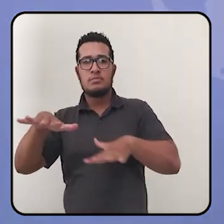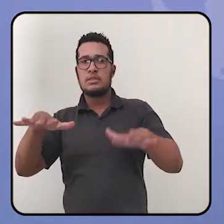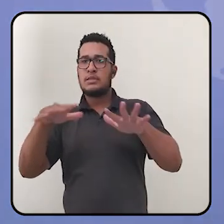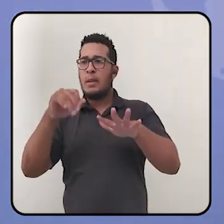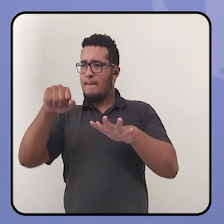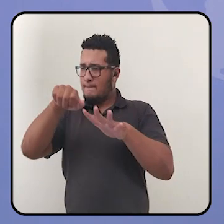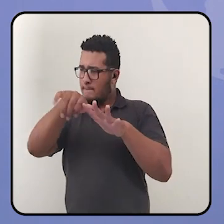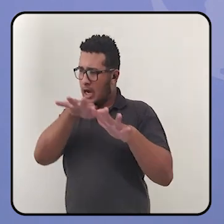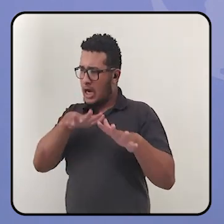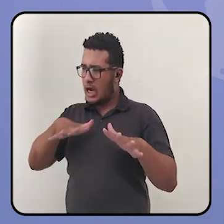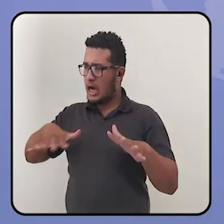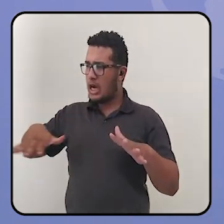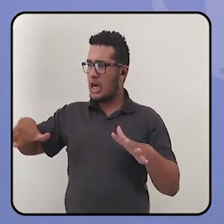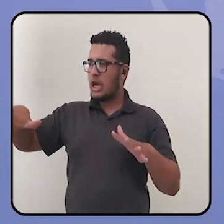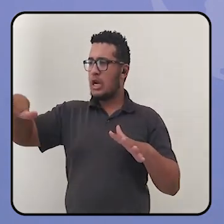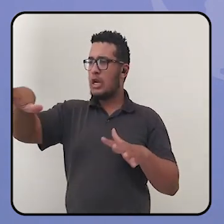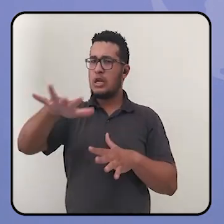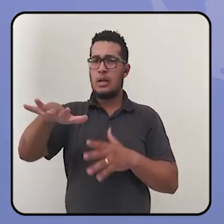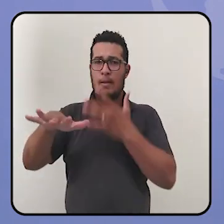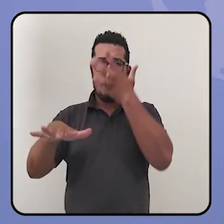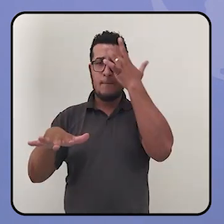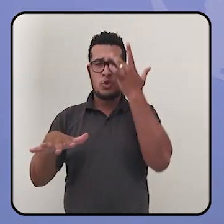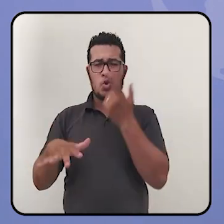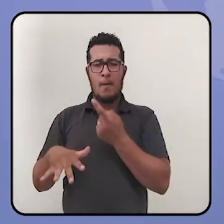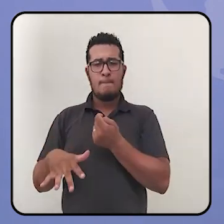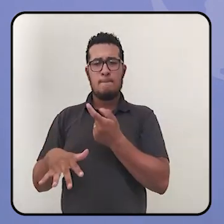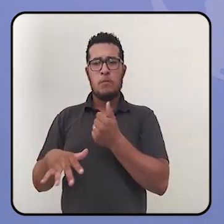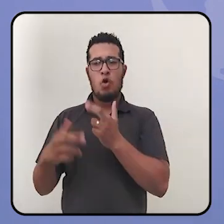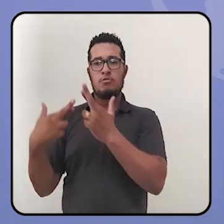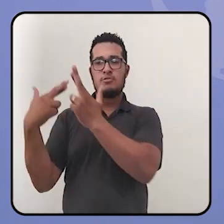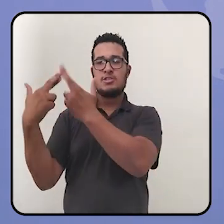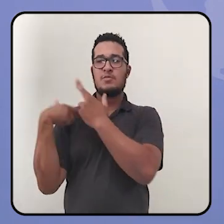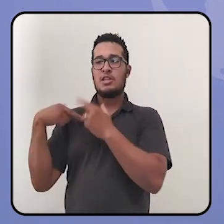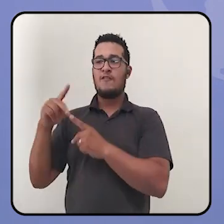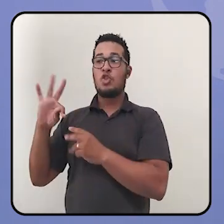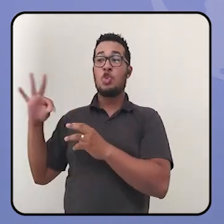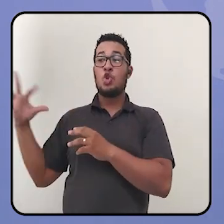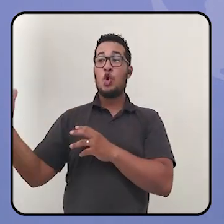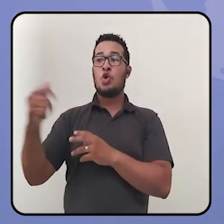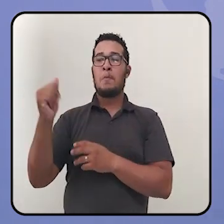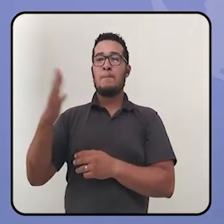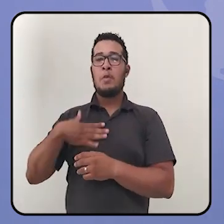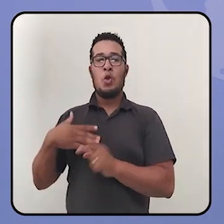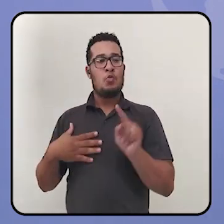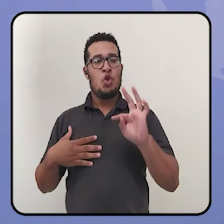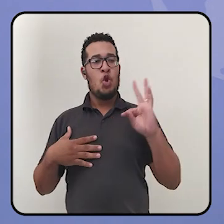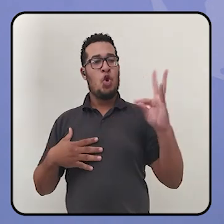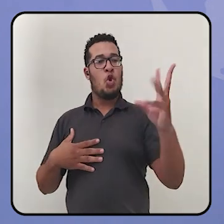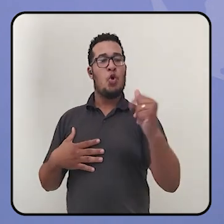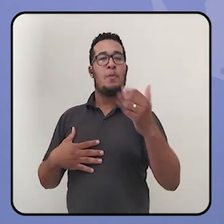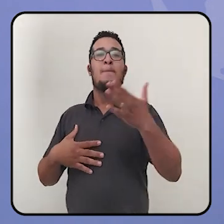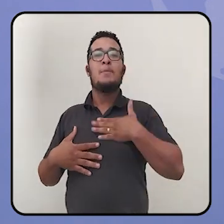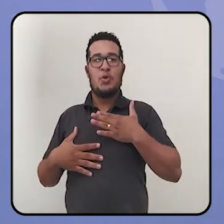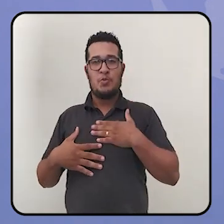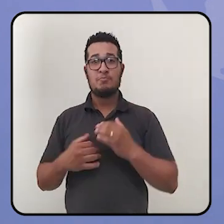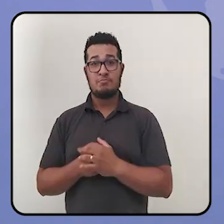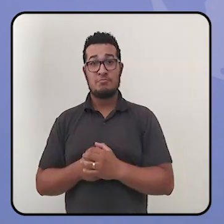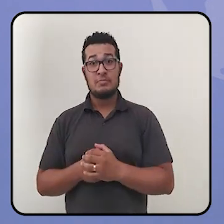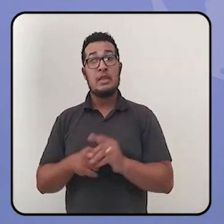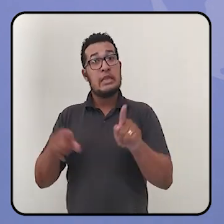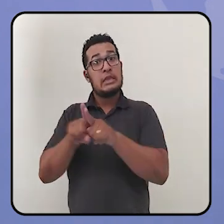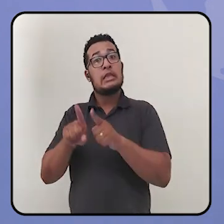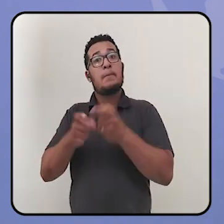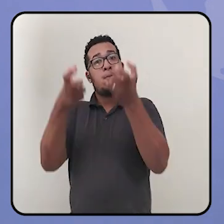quando tudo isso passar, essa pandemia, enfim, nós estamos no projeto escolar, fazendo atividades remotas, e você tiver a